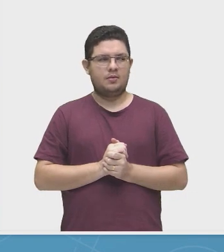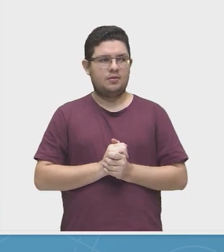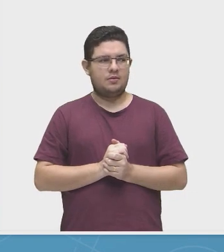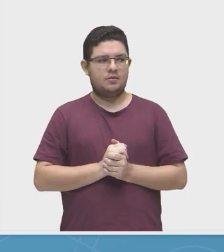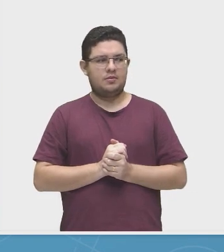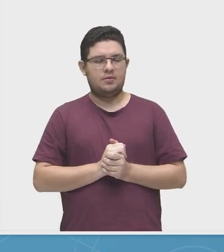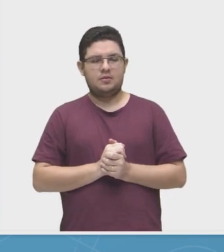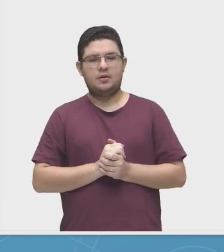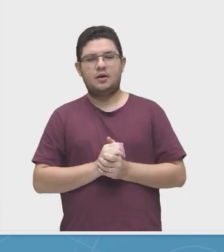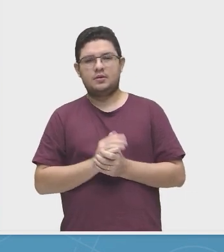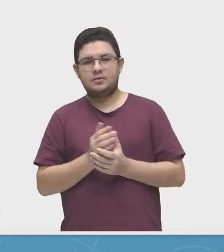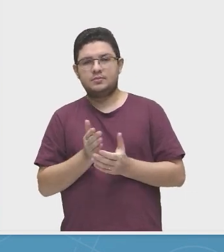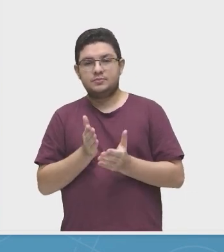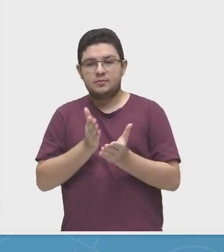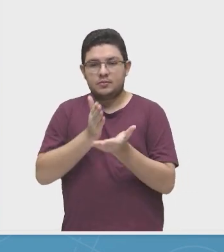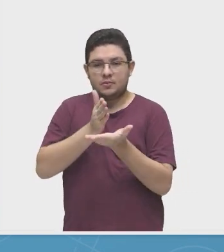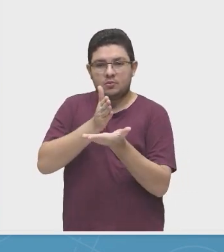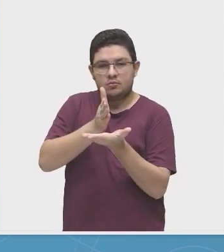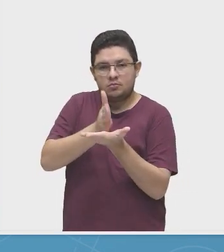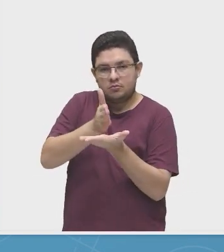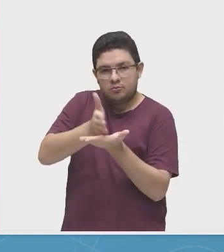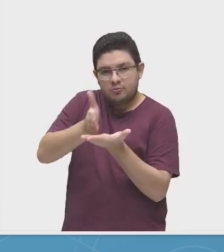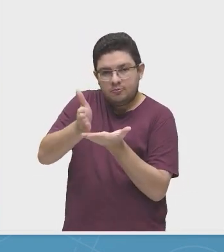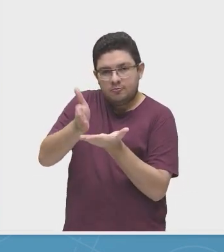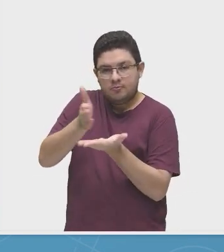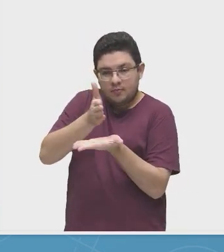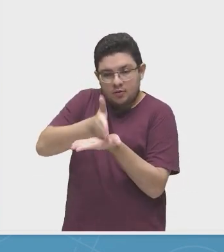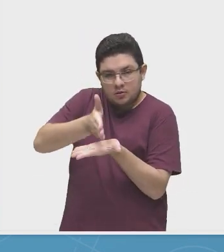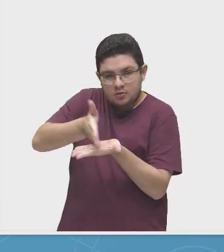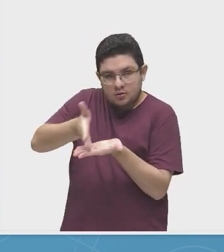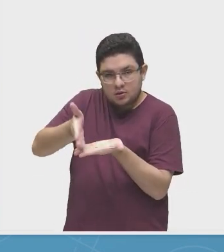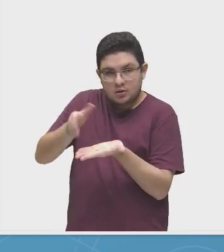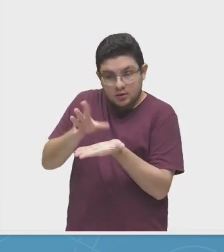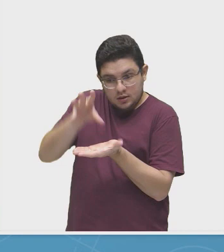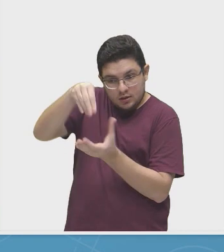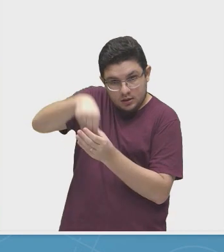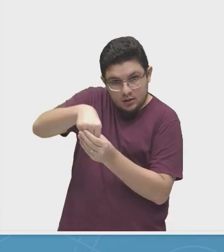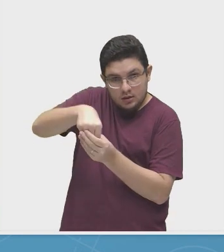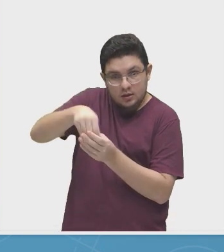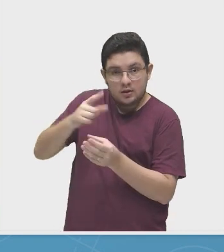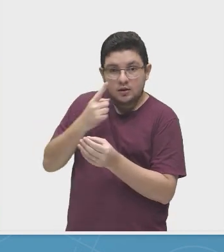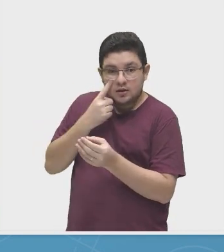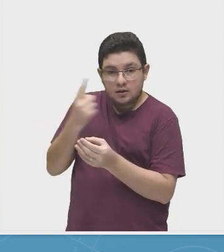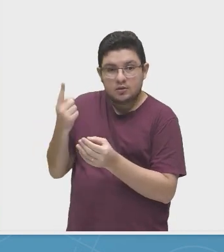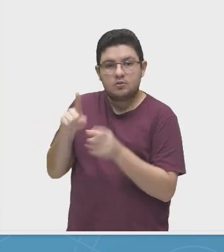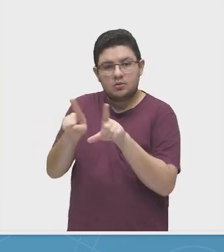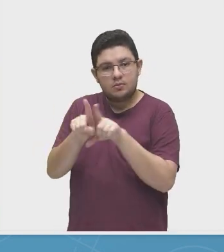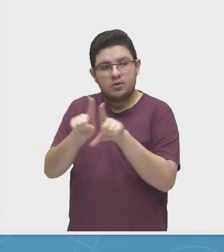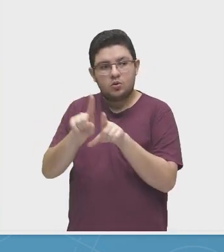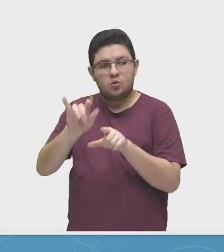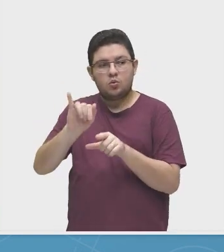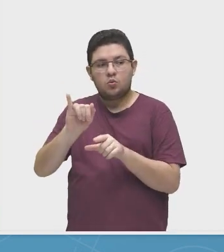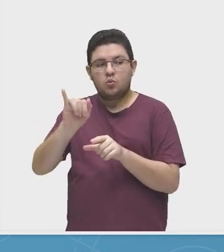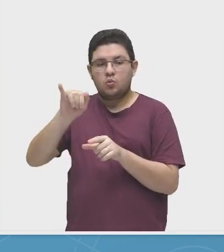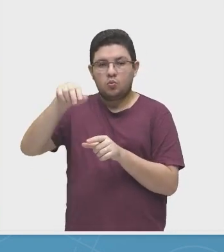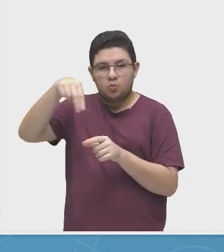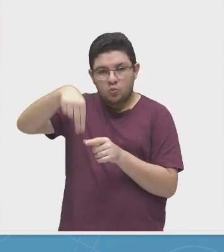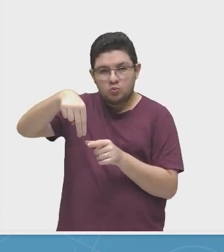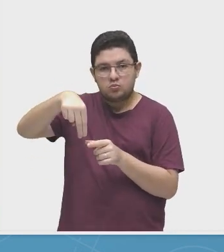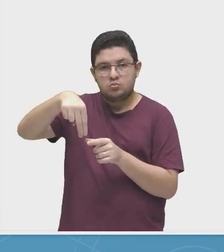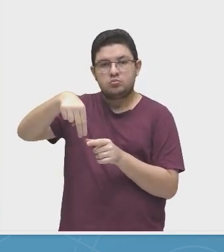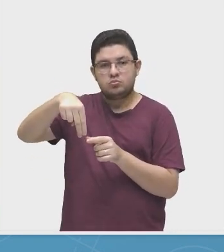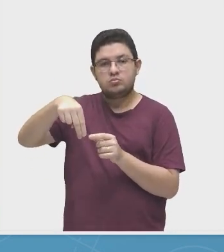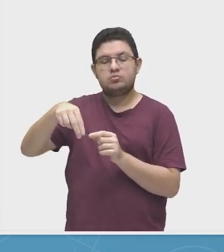a preposição in sendo utilizado no sentido de dentro de, que de fato também é uma das traduções dela, umas situações de